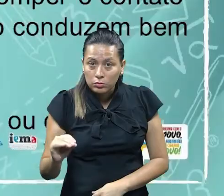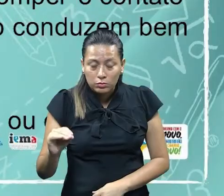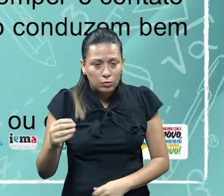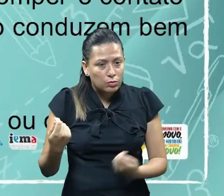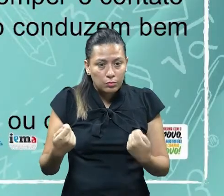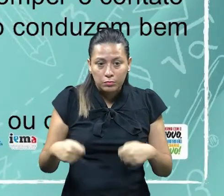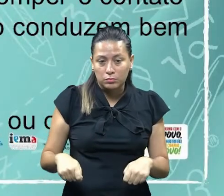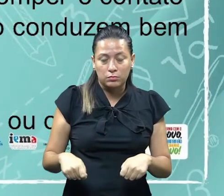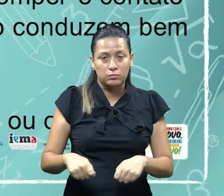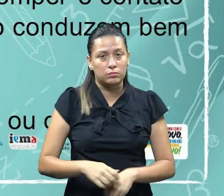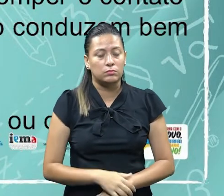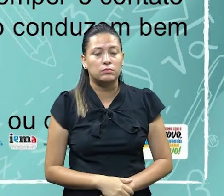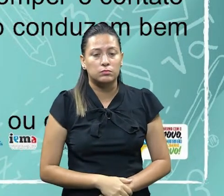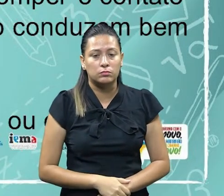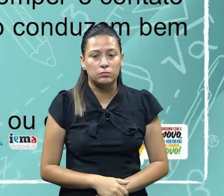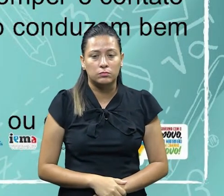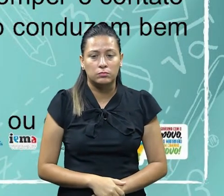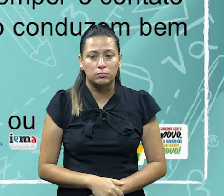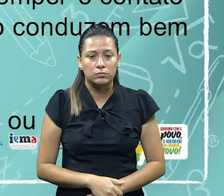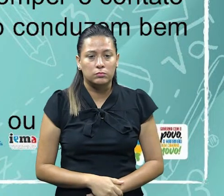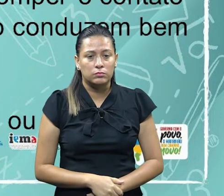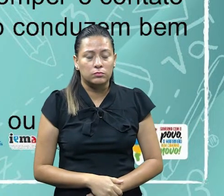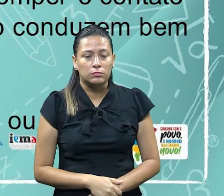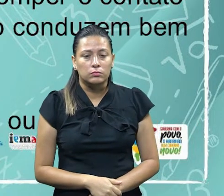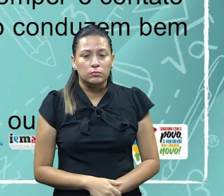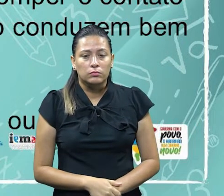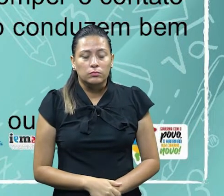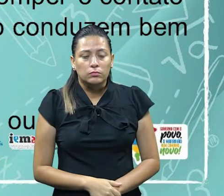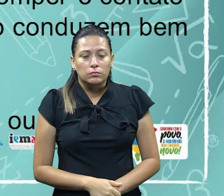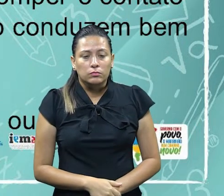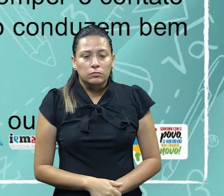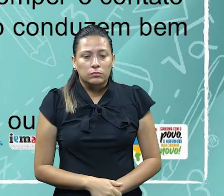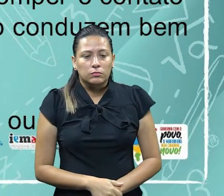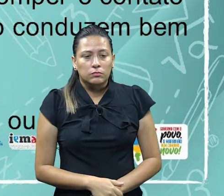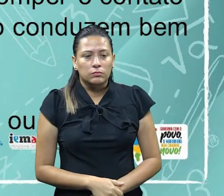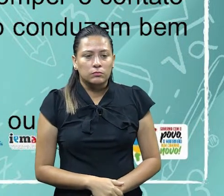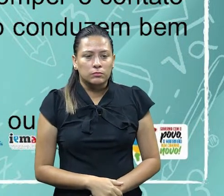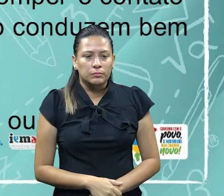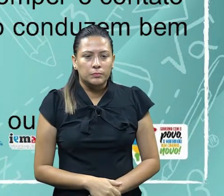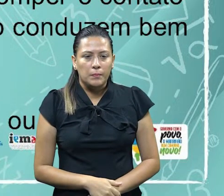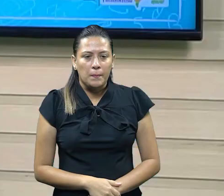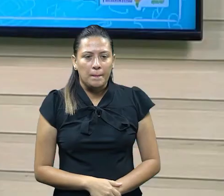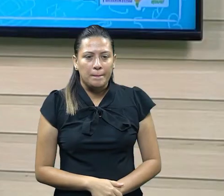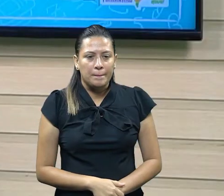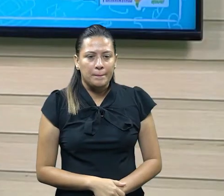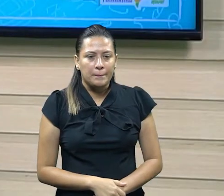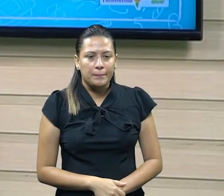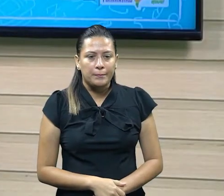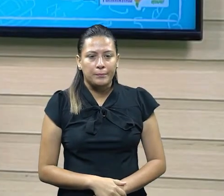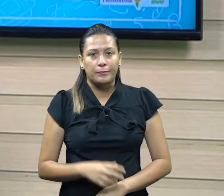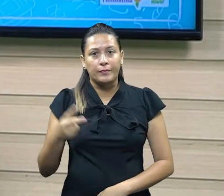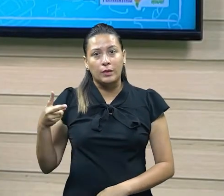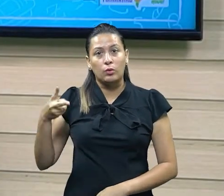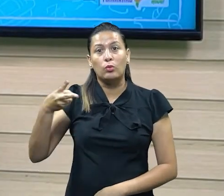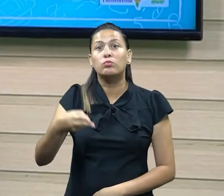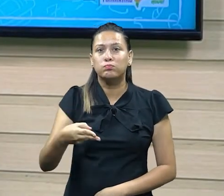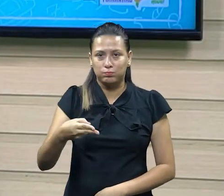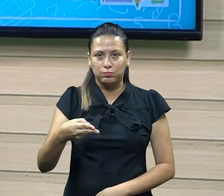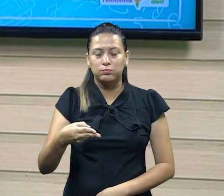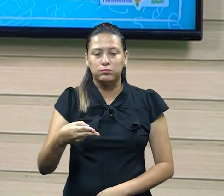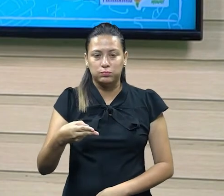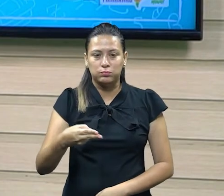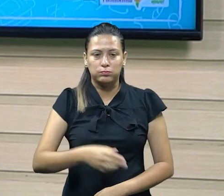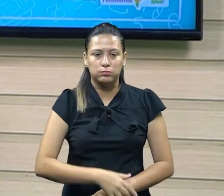desligar, nesse caso não dá para desligar a chave geral ou qualquer outro dispositivo, você vai lá e